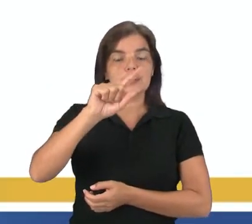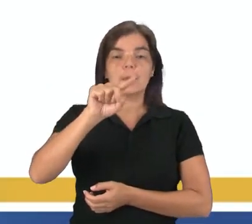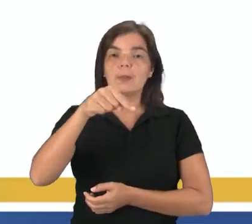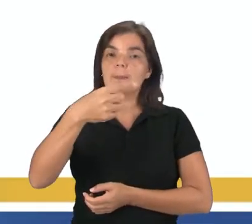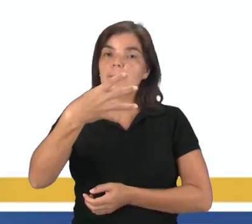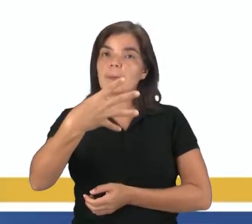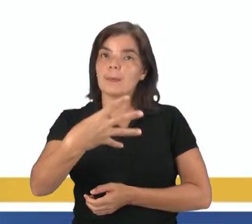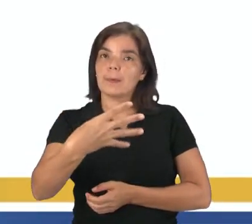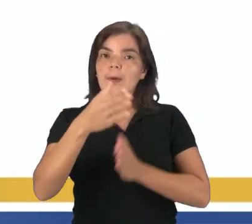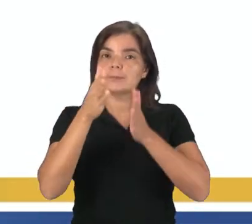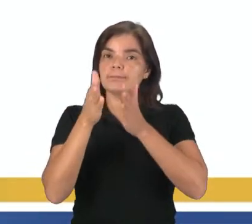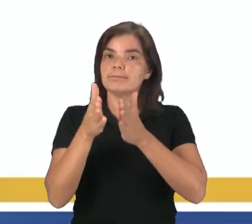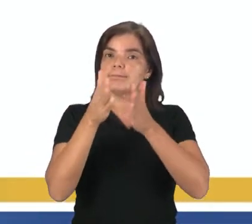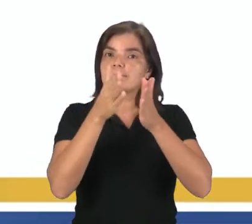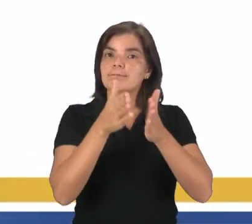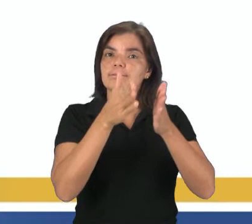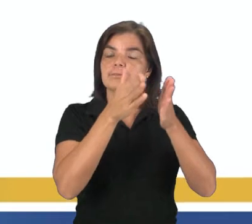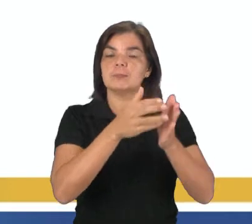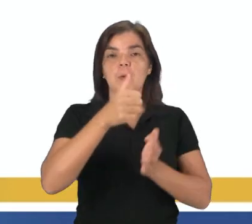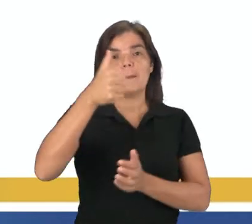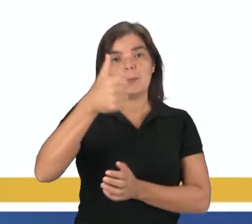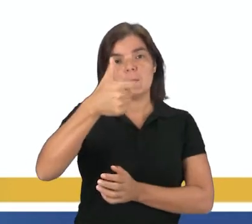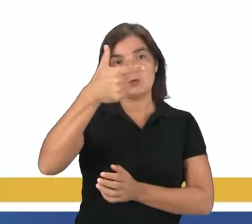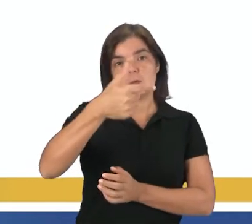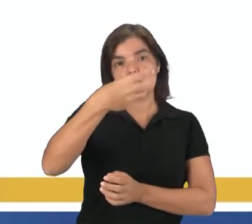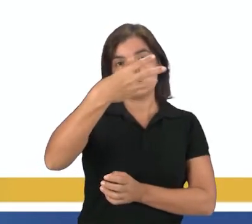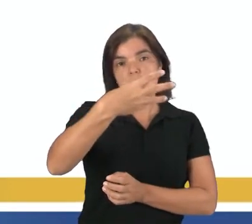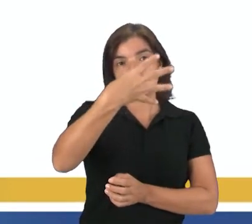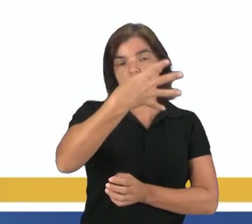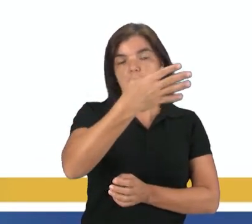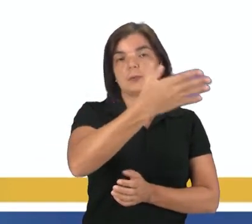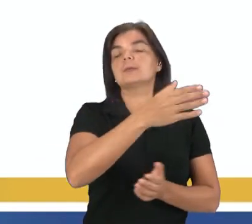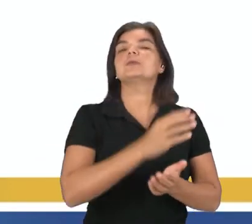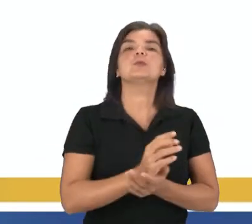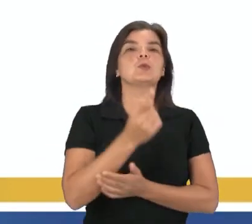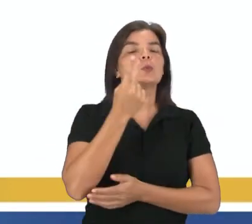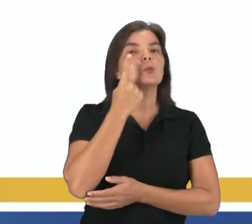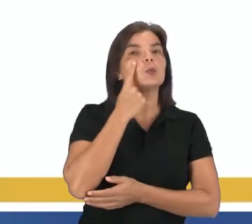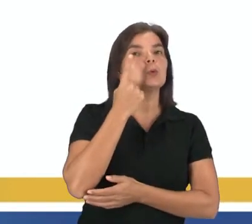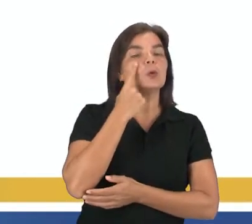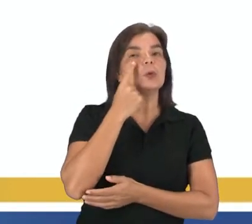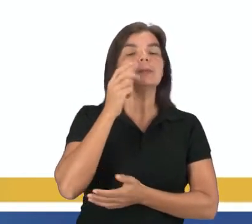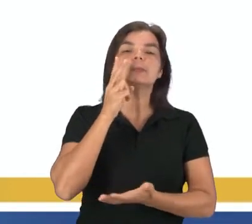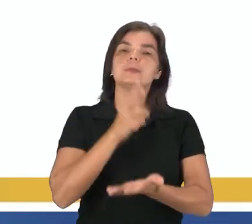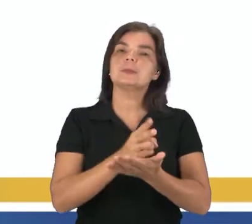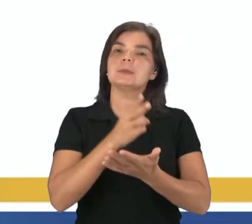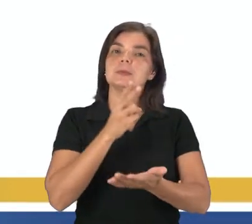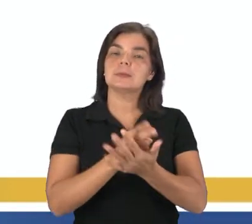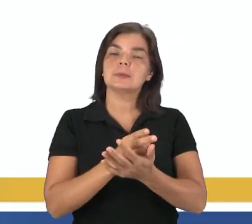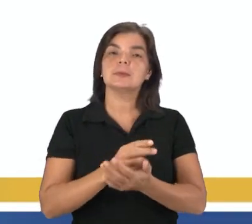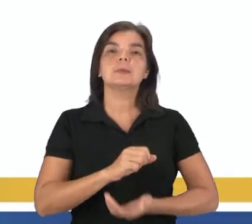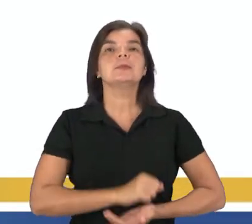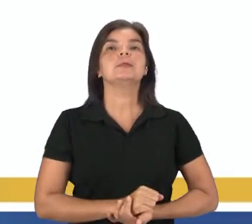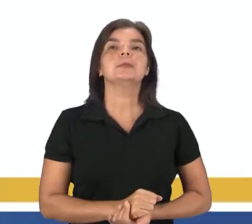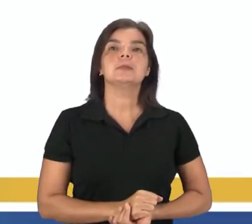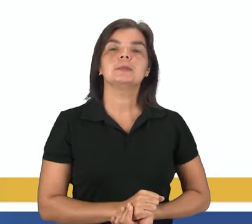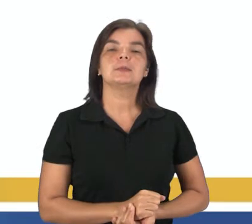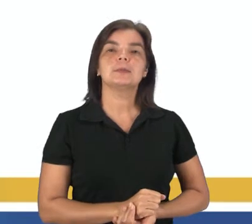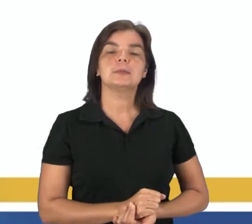depois o 4, na ordem seguindo a primeira, segunda e terceira ordem. Observem que a ordem sempre vai